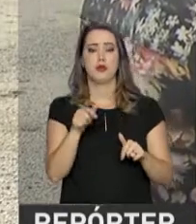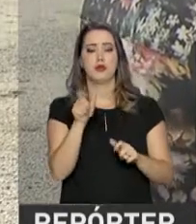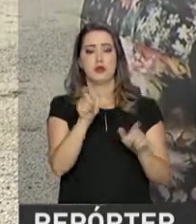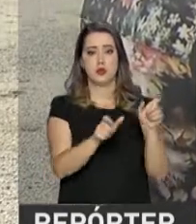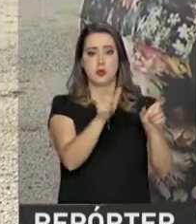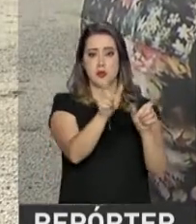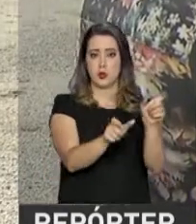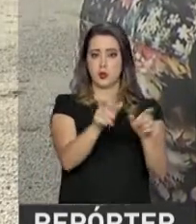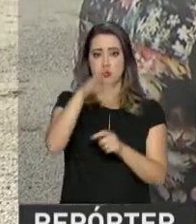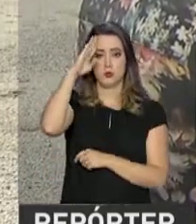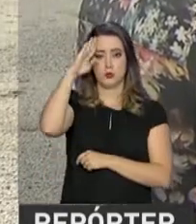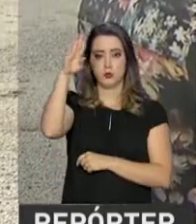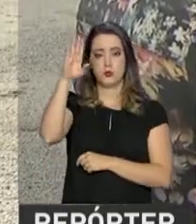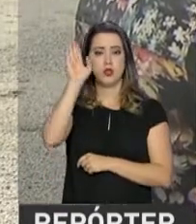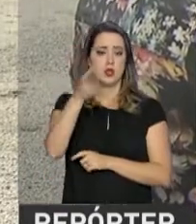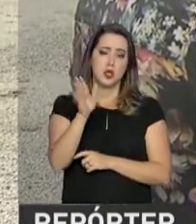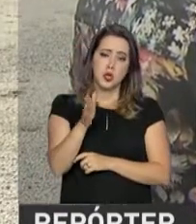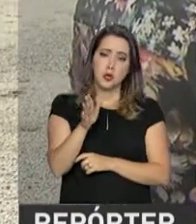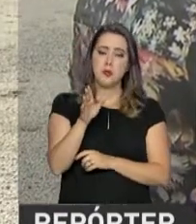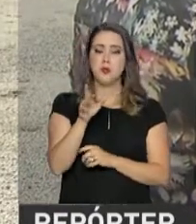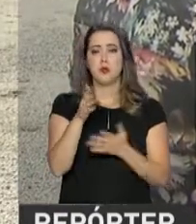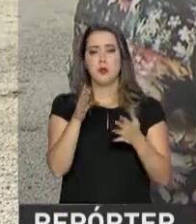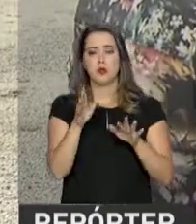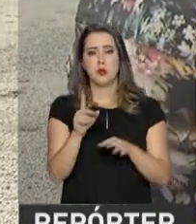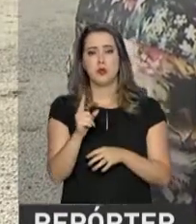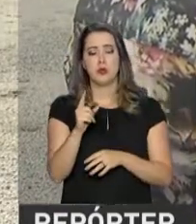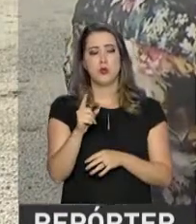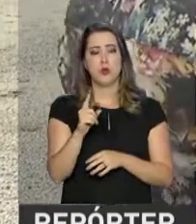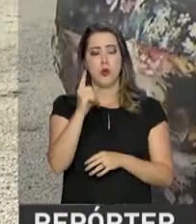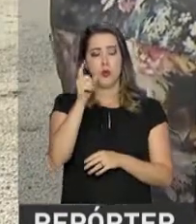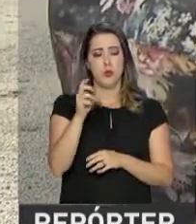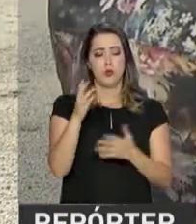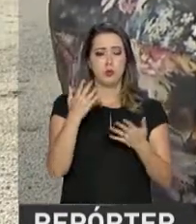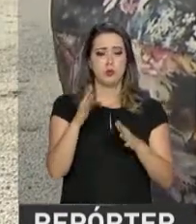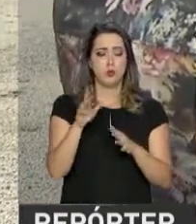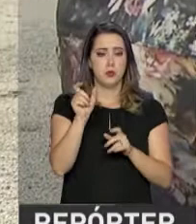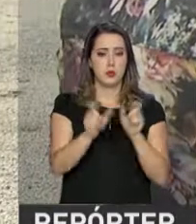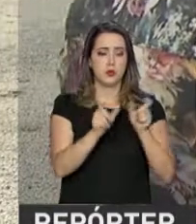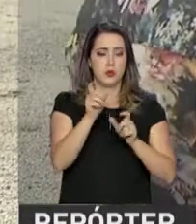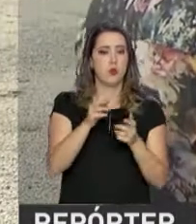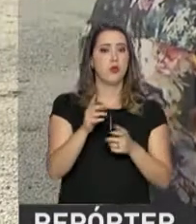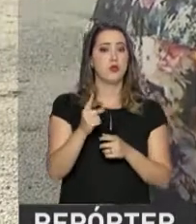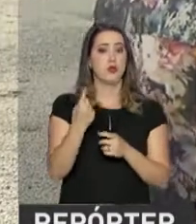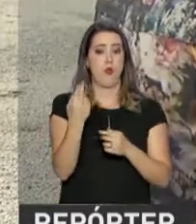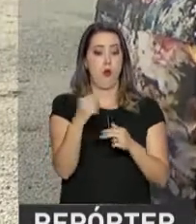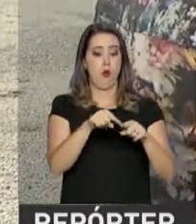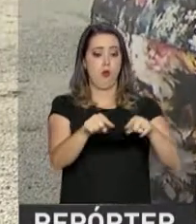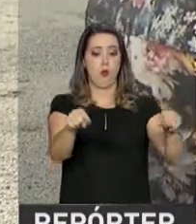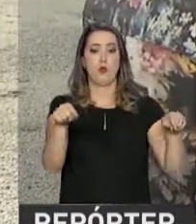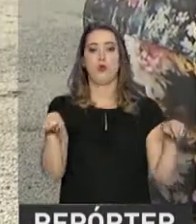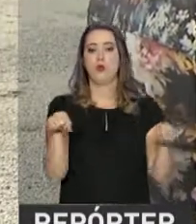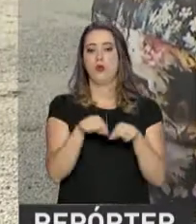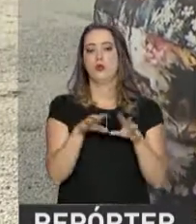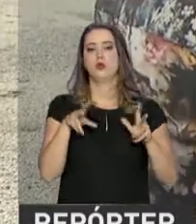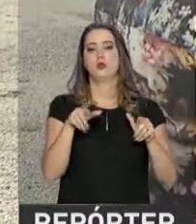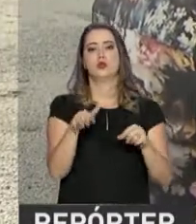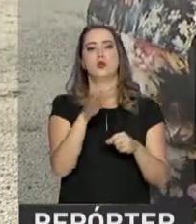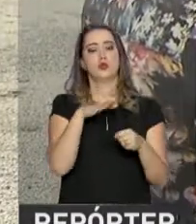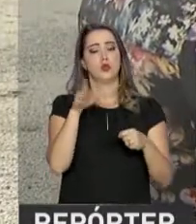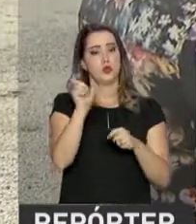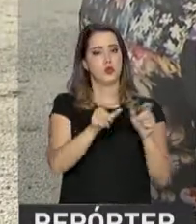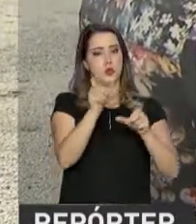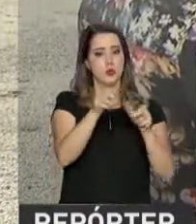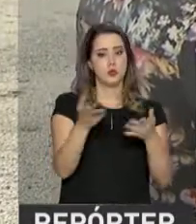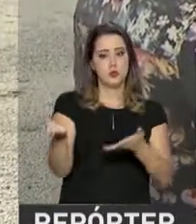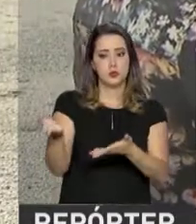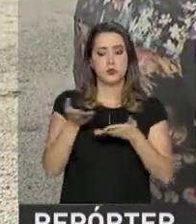esses militares. É um efetivo considerável, cerca de um batalhão em termos de efetivo, que trabalhará diretamente com a